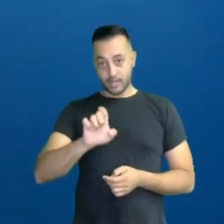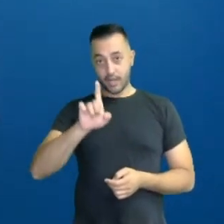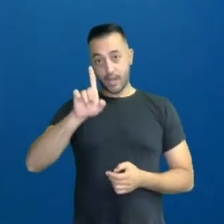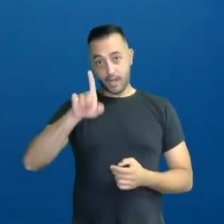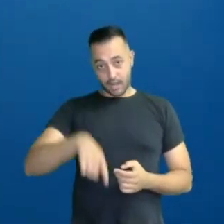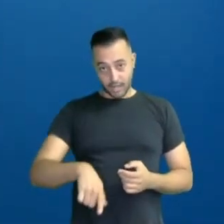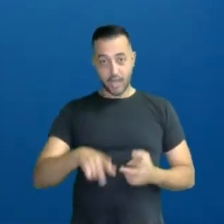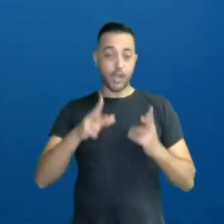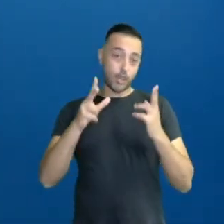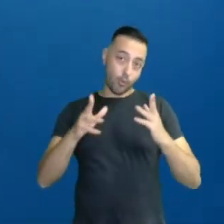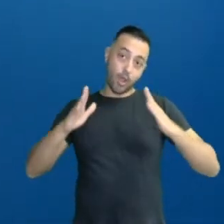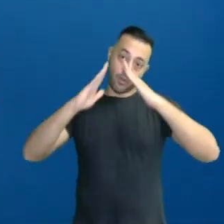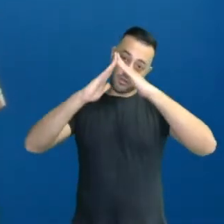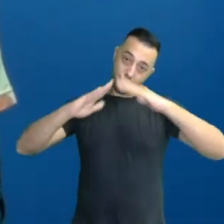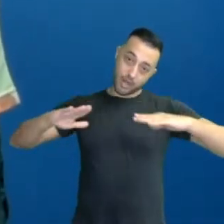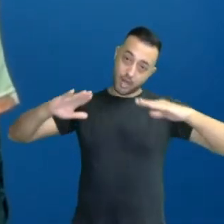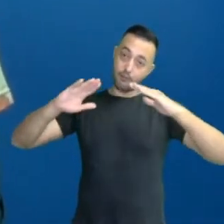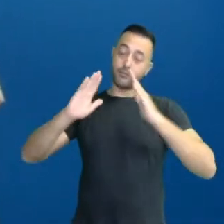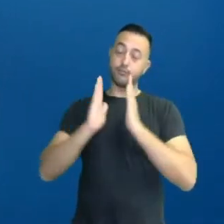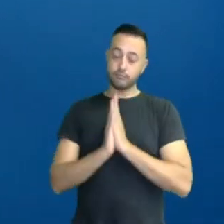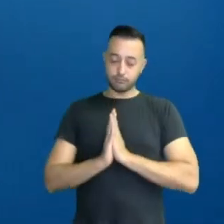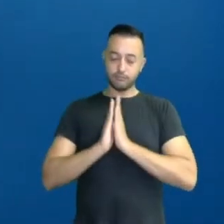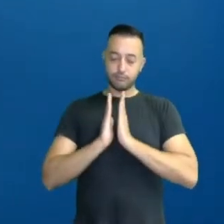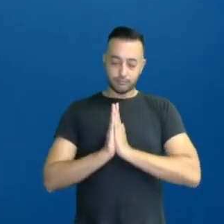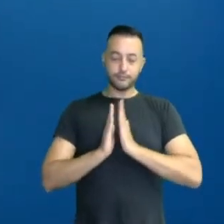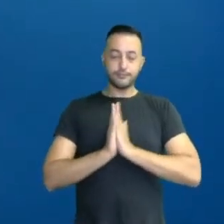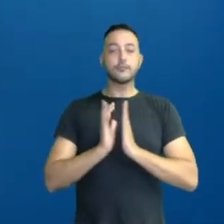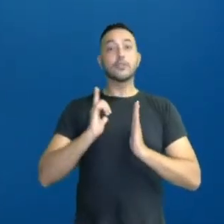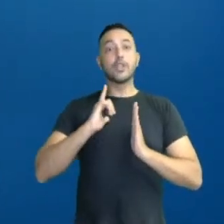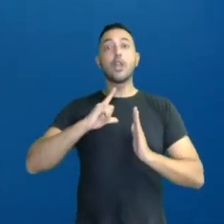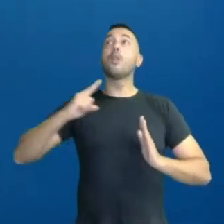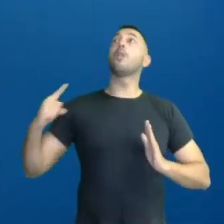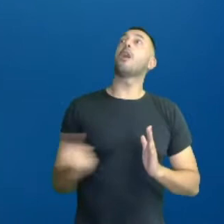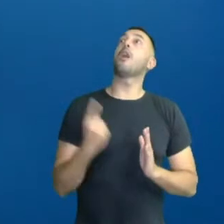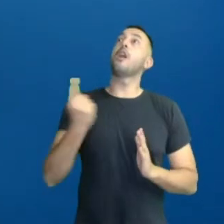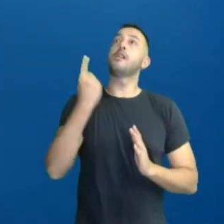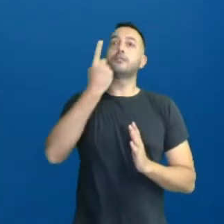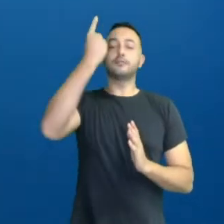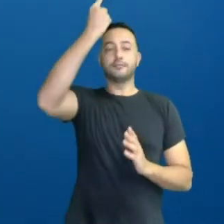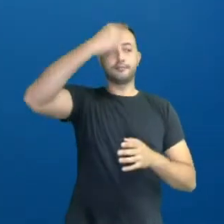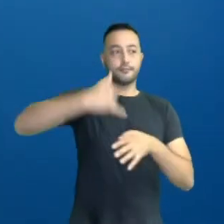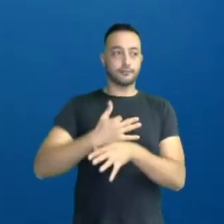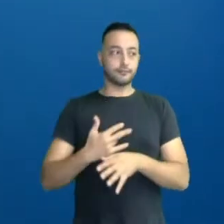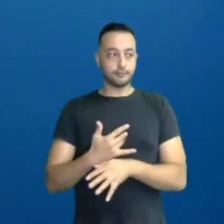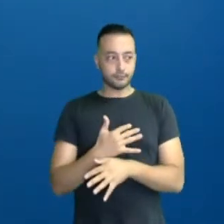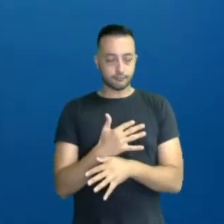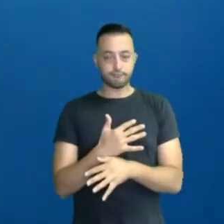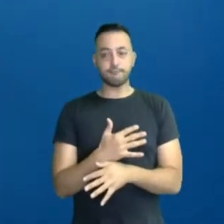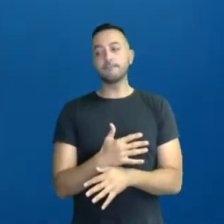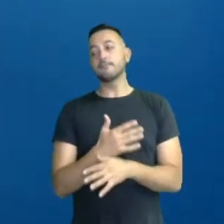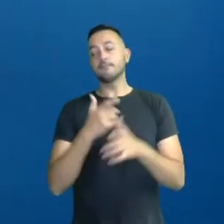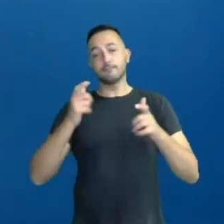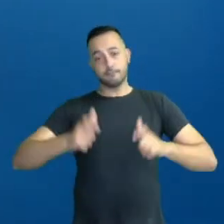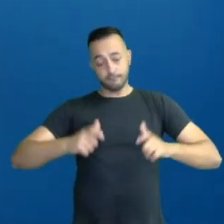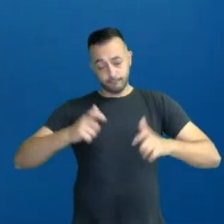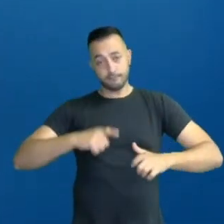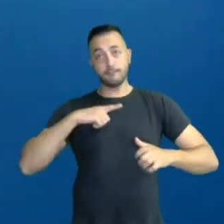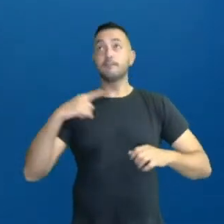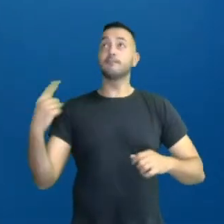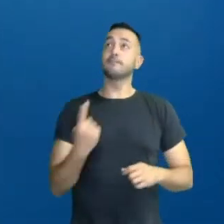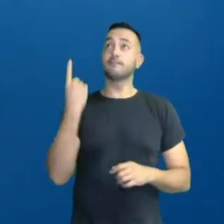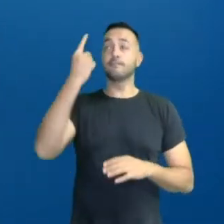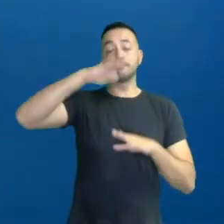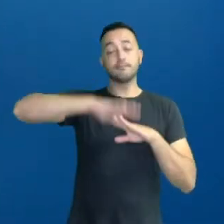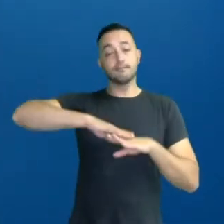religioso, a Acrópole ela ficava no topo do lugar mais alto da cidade. No lugar onde fosse o lugar mais alto